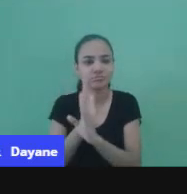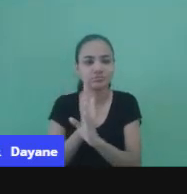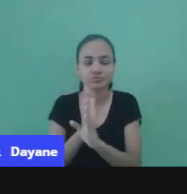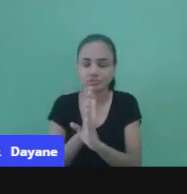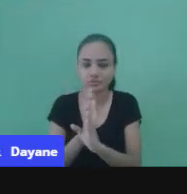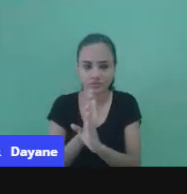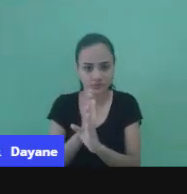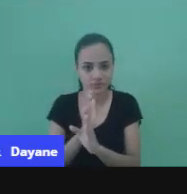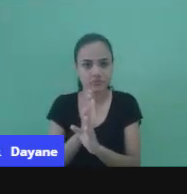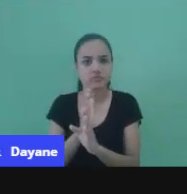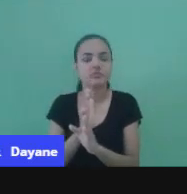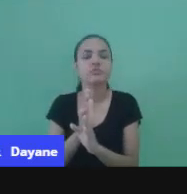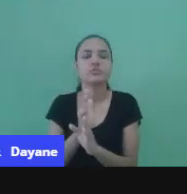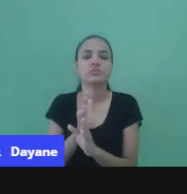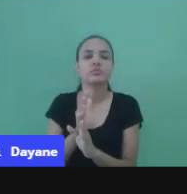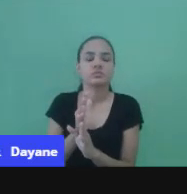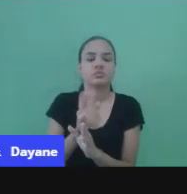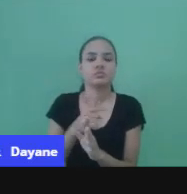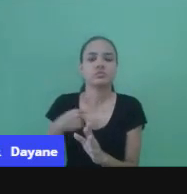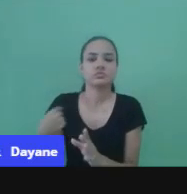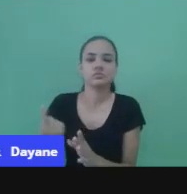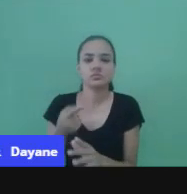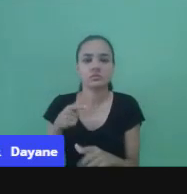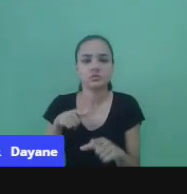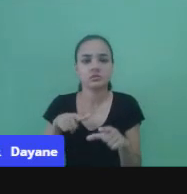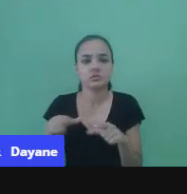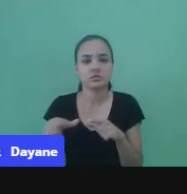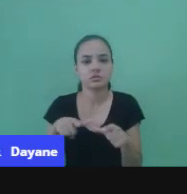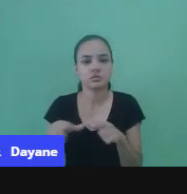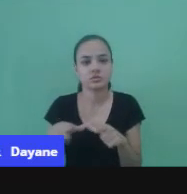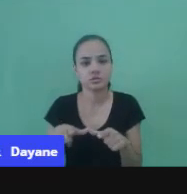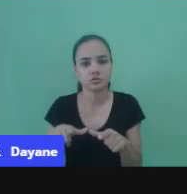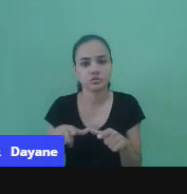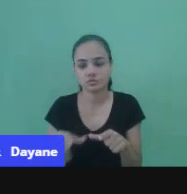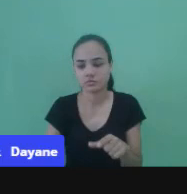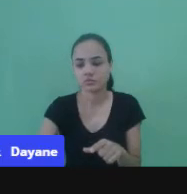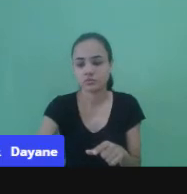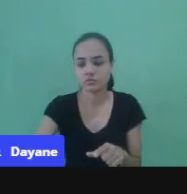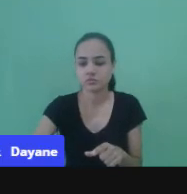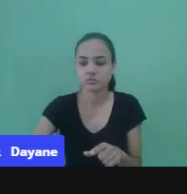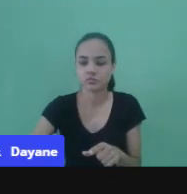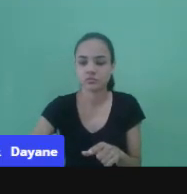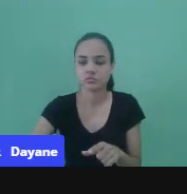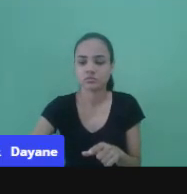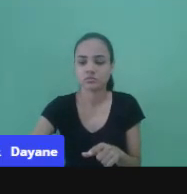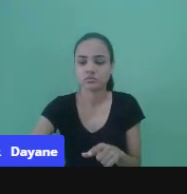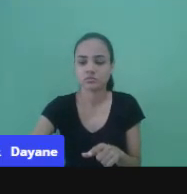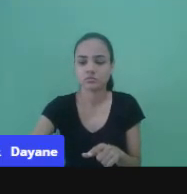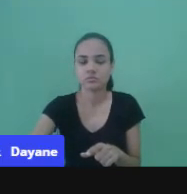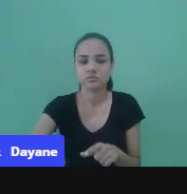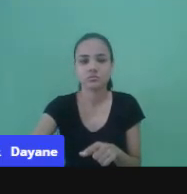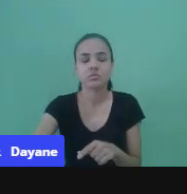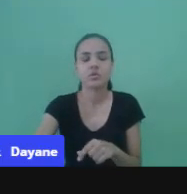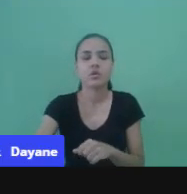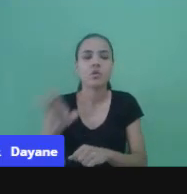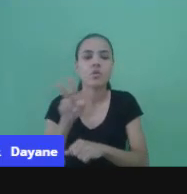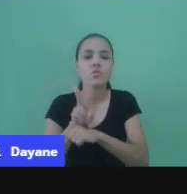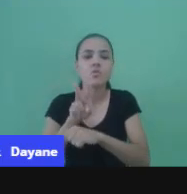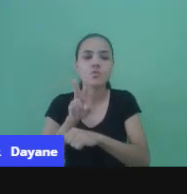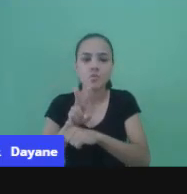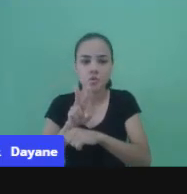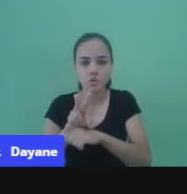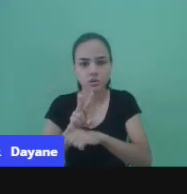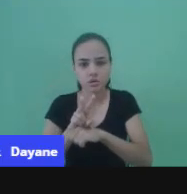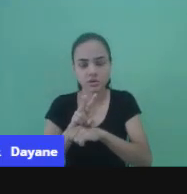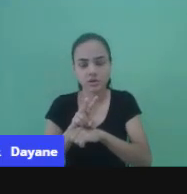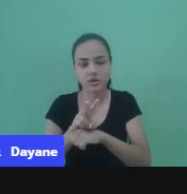muito com as autoridades, com o IEF, para então proteger o tatu canastra no Parque Estadual do Rio Doce, um lugar